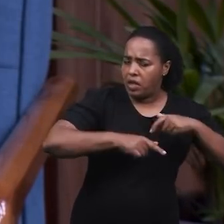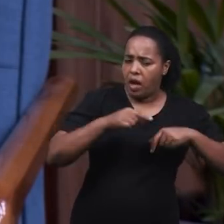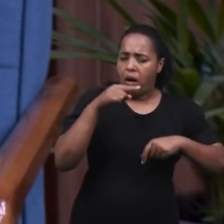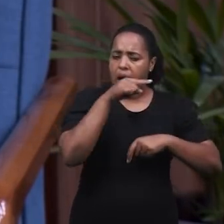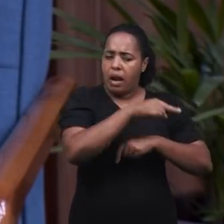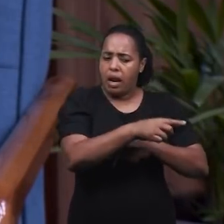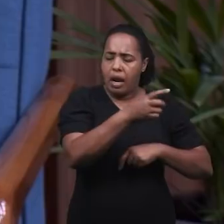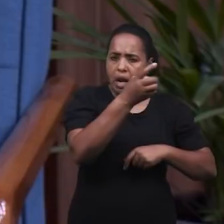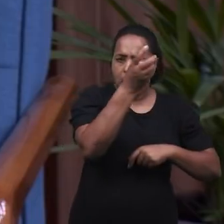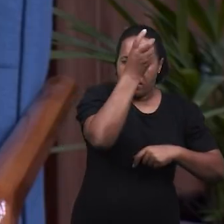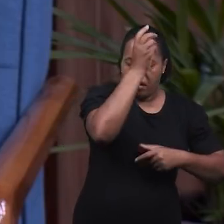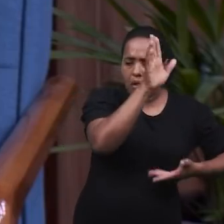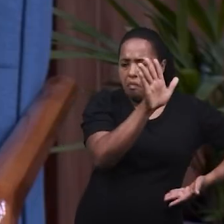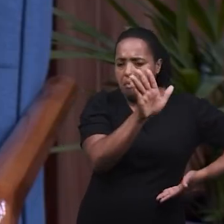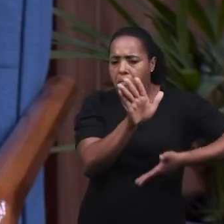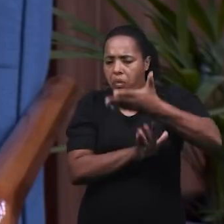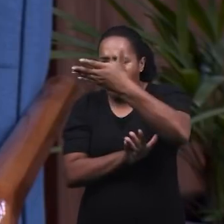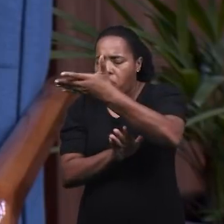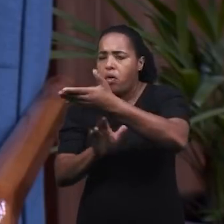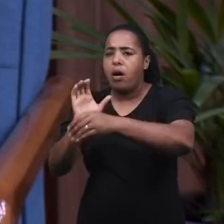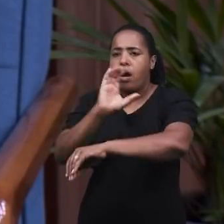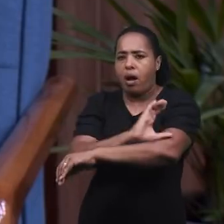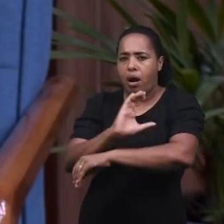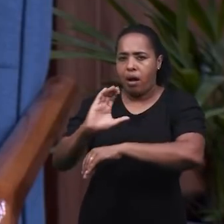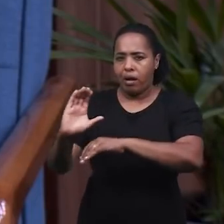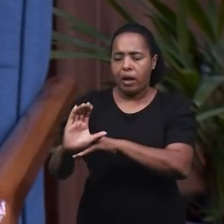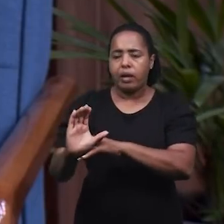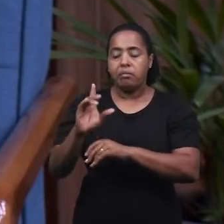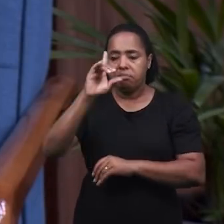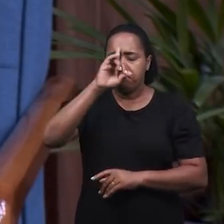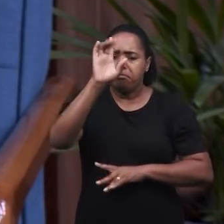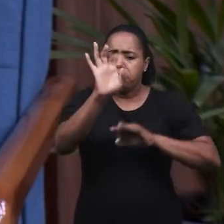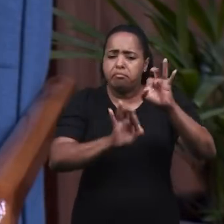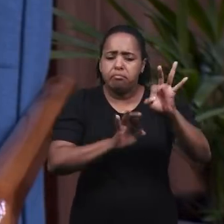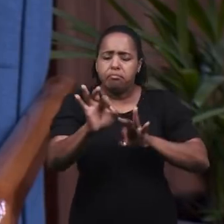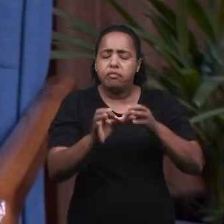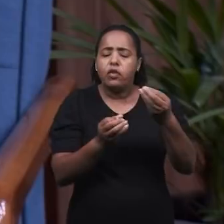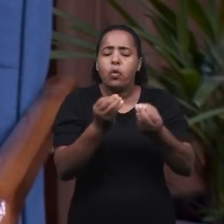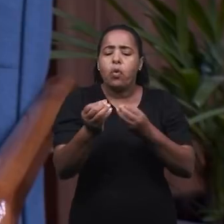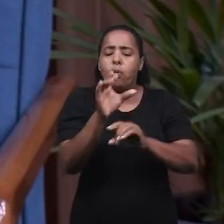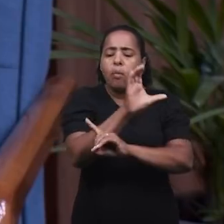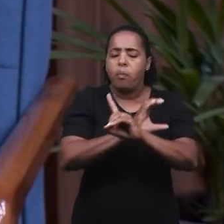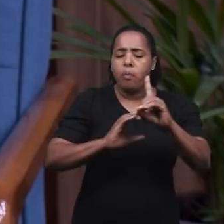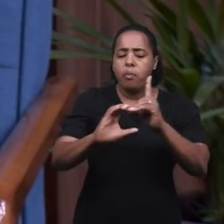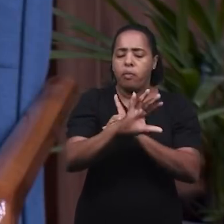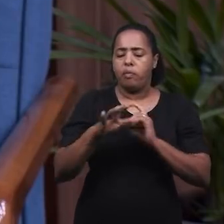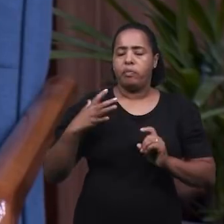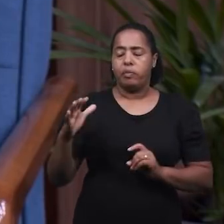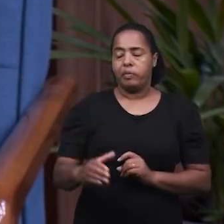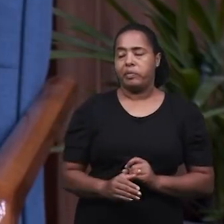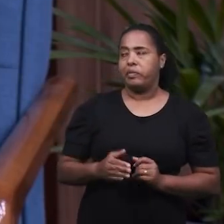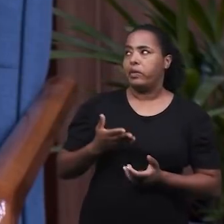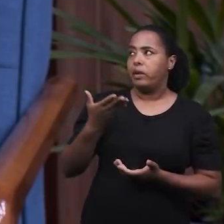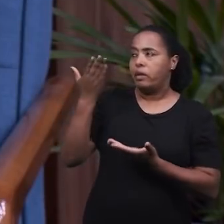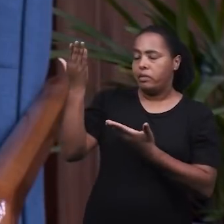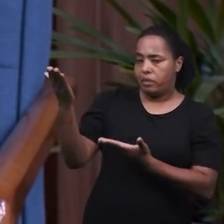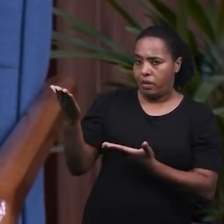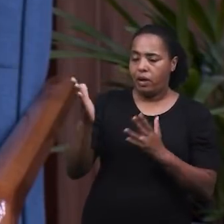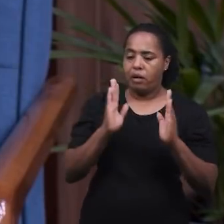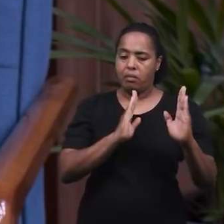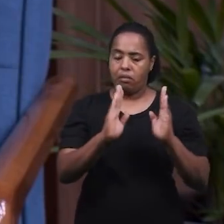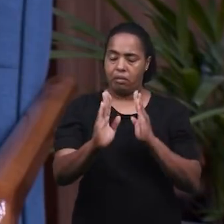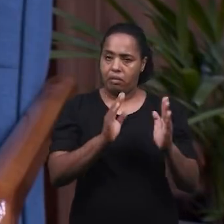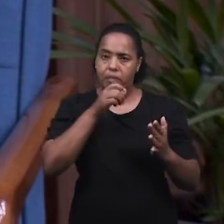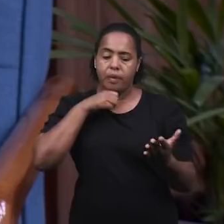Terra Prometida, Deus estabeleceu como deveria ser o culto de adoração a Ele para aquele período do